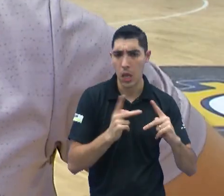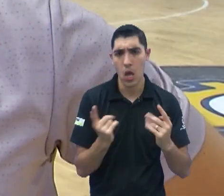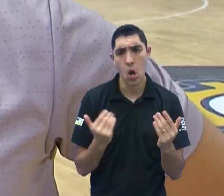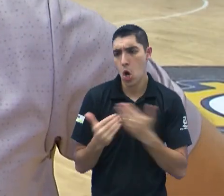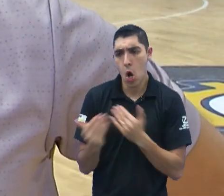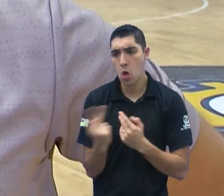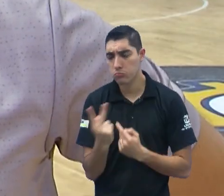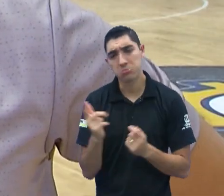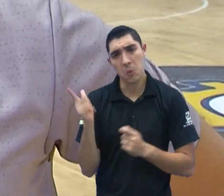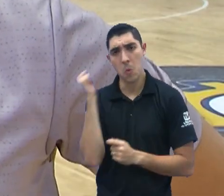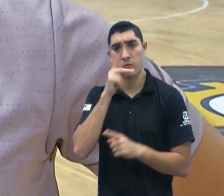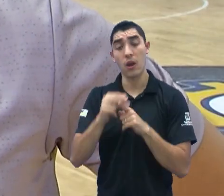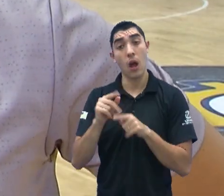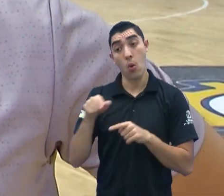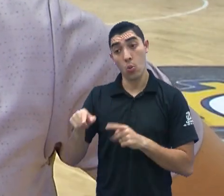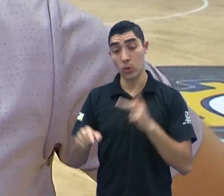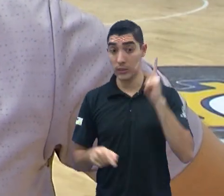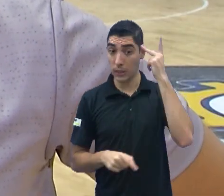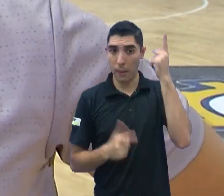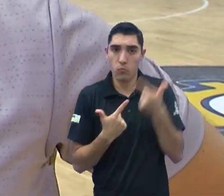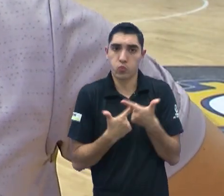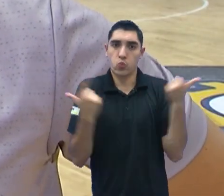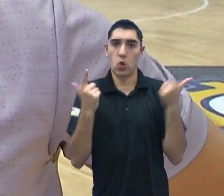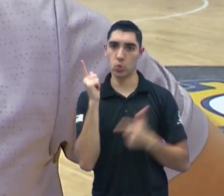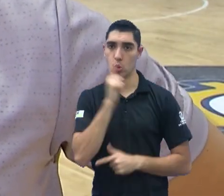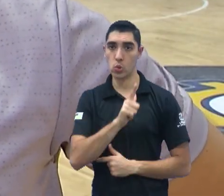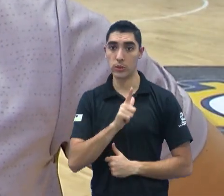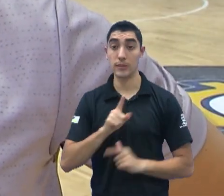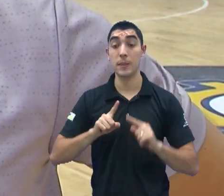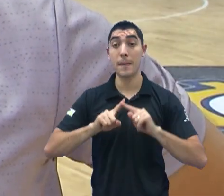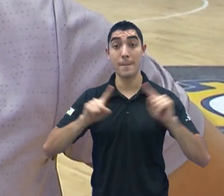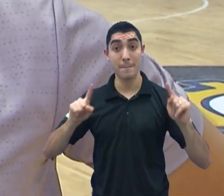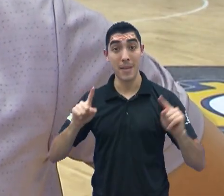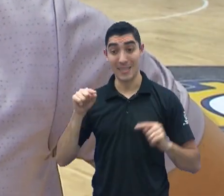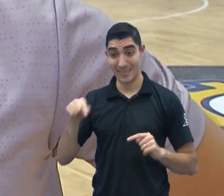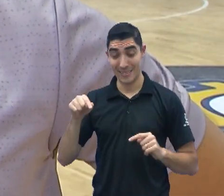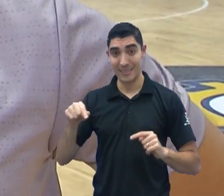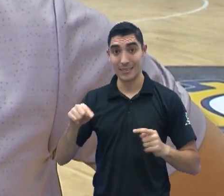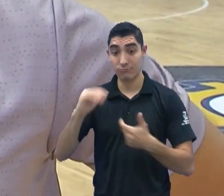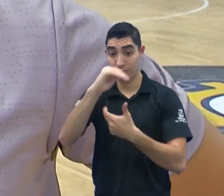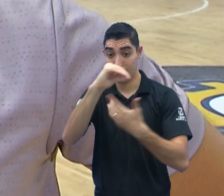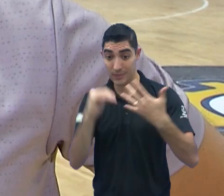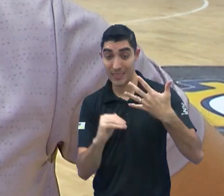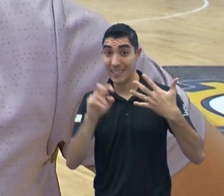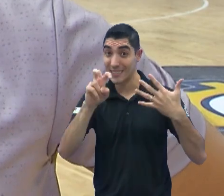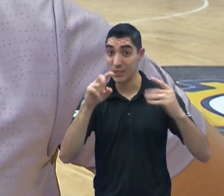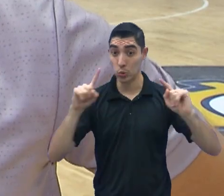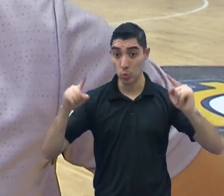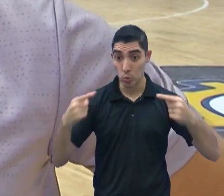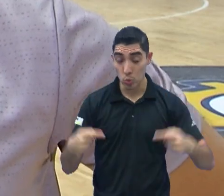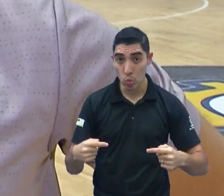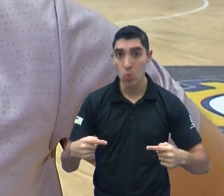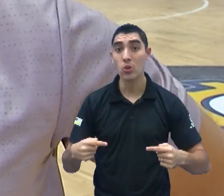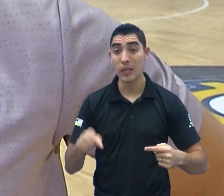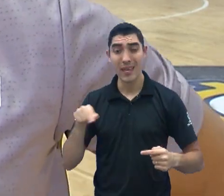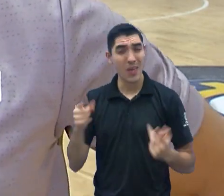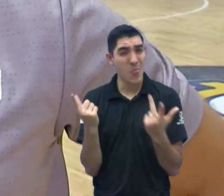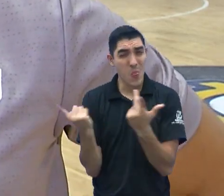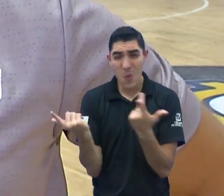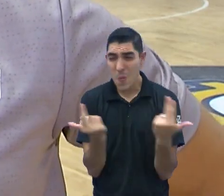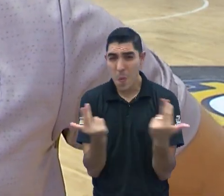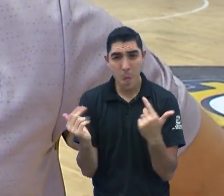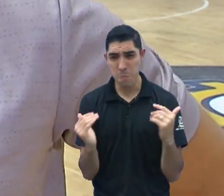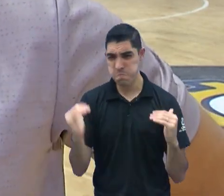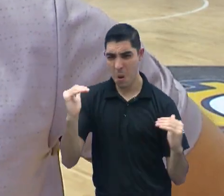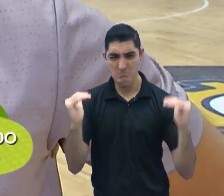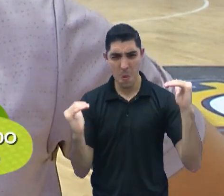deu São Paulo, né? Mas a gente sabe que um playoff desse melhor de 5, nesse equilíbrio que as duas equipes apresentam, a